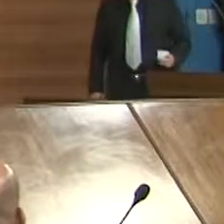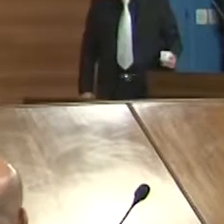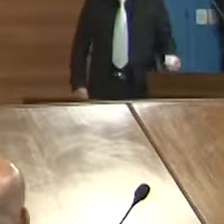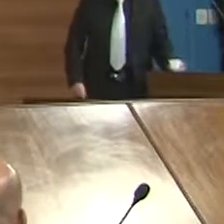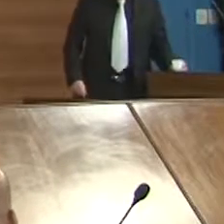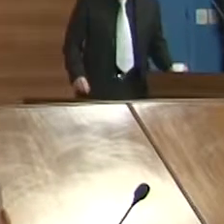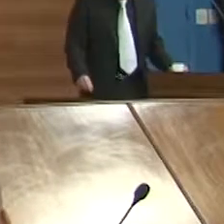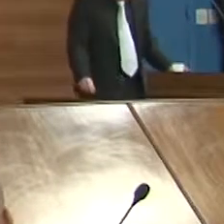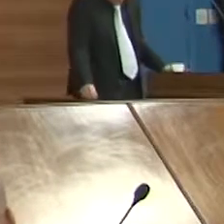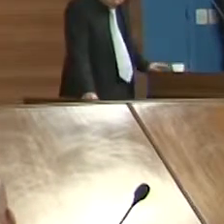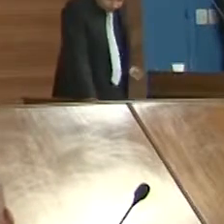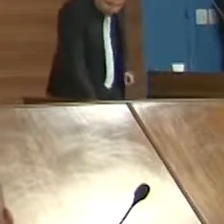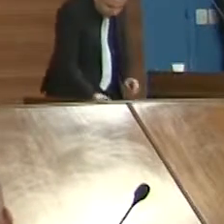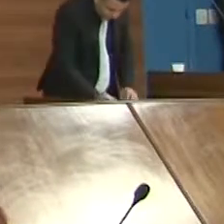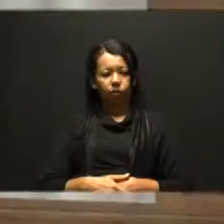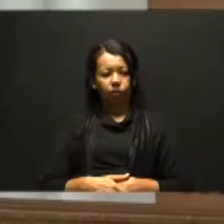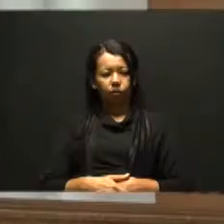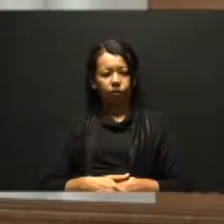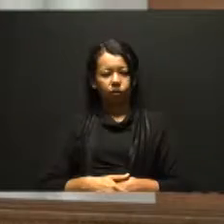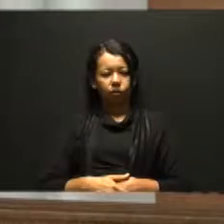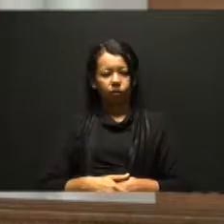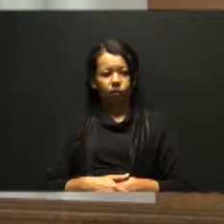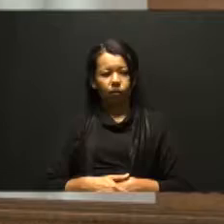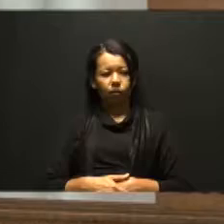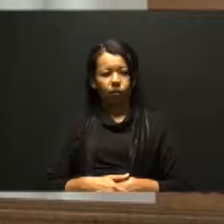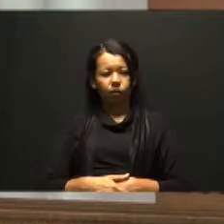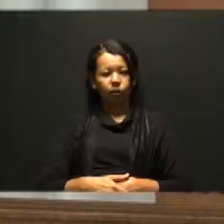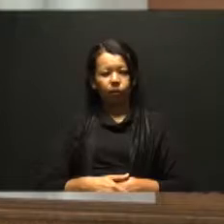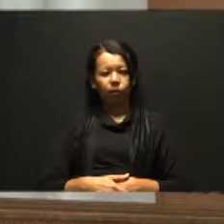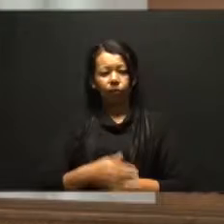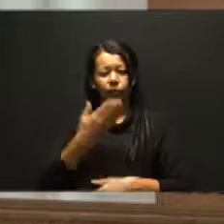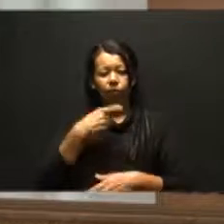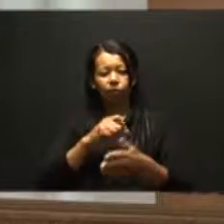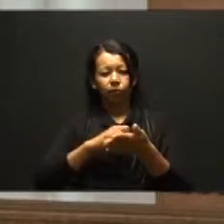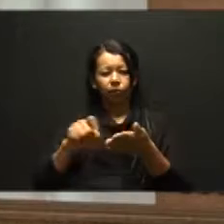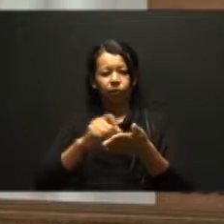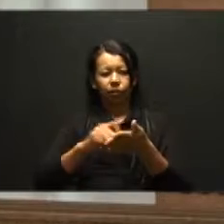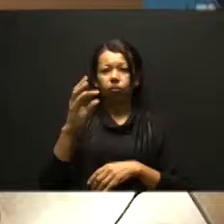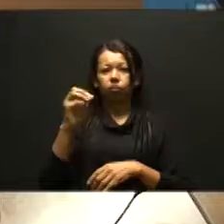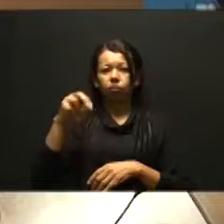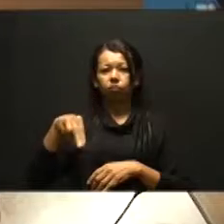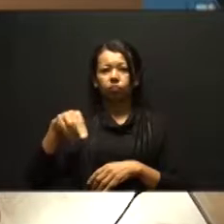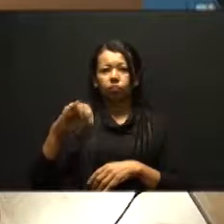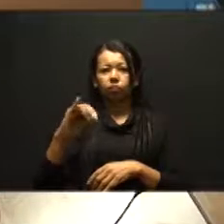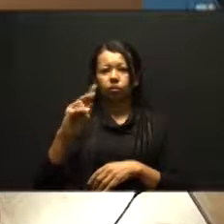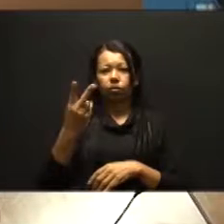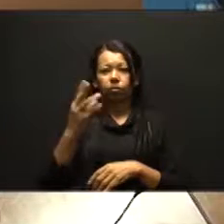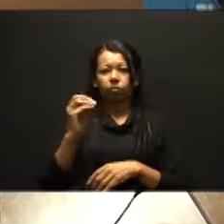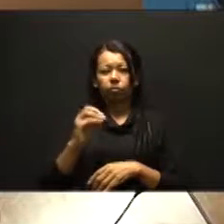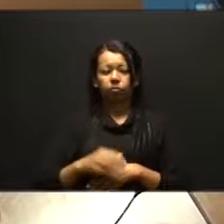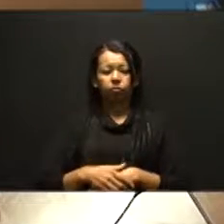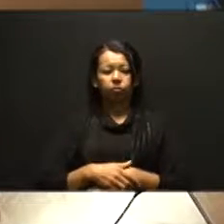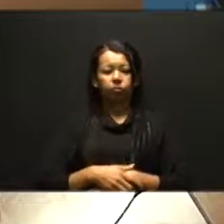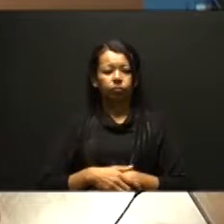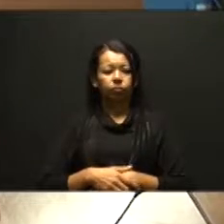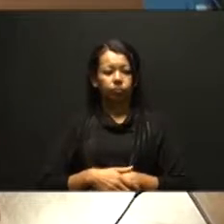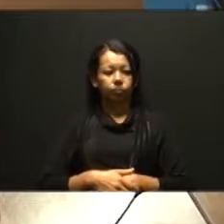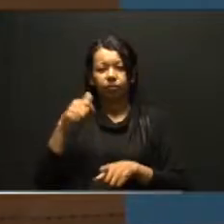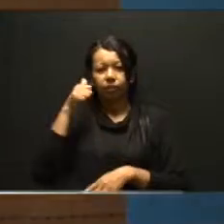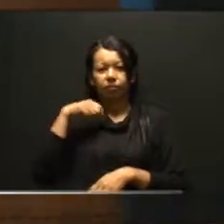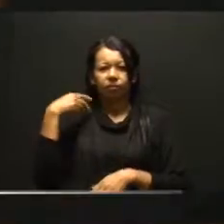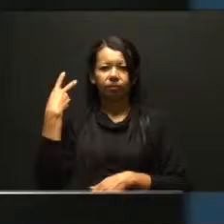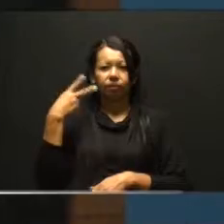que ressalta os 40 anos de existência da UMADEC, União da Mocidade da Assembleia de Deus, Ministério